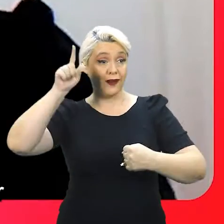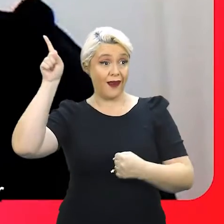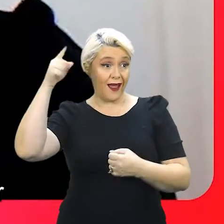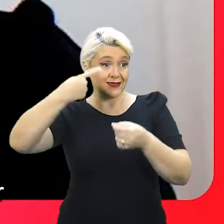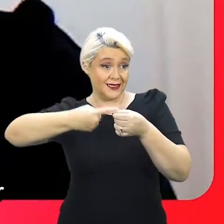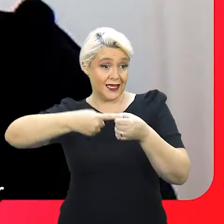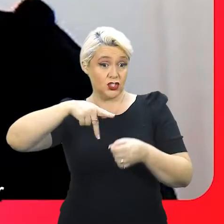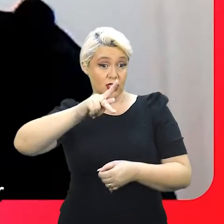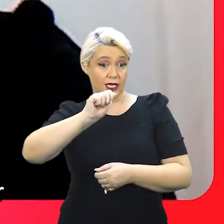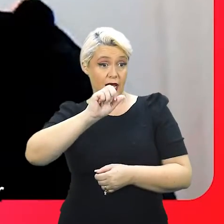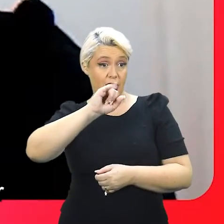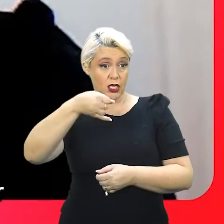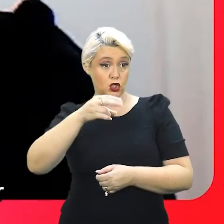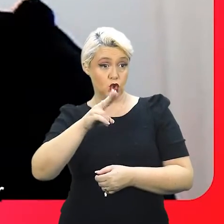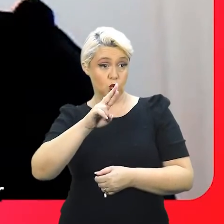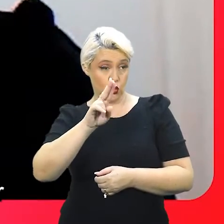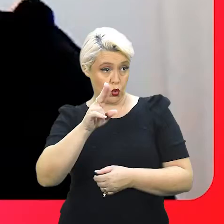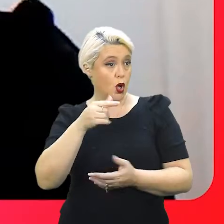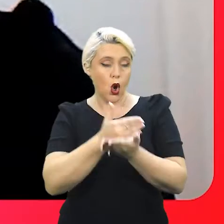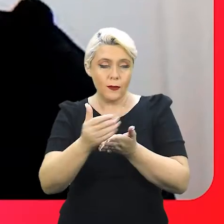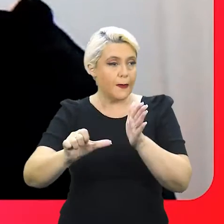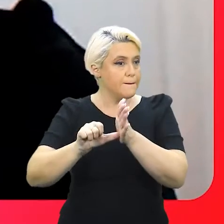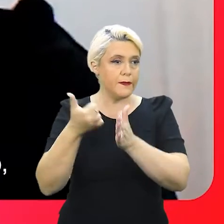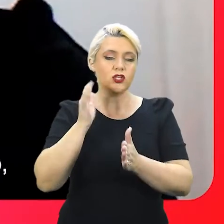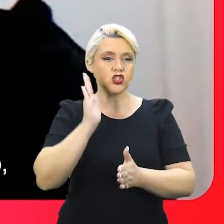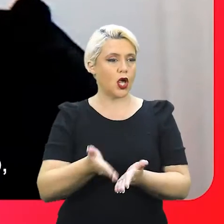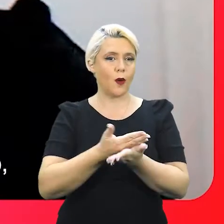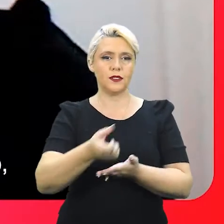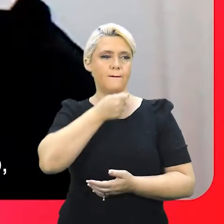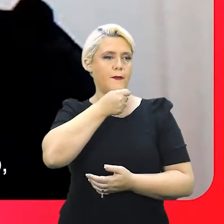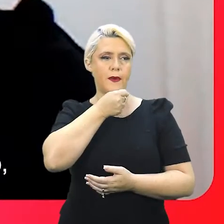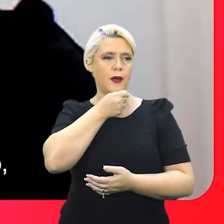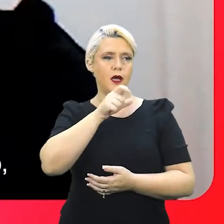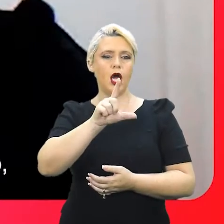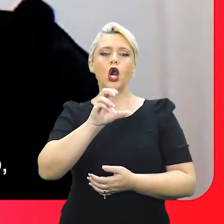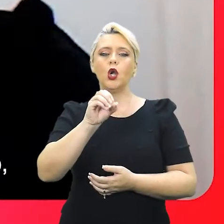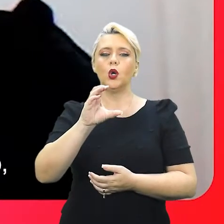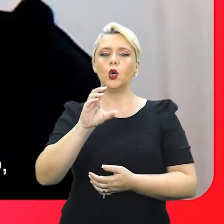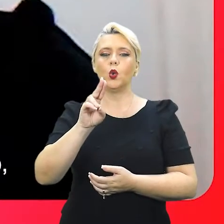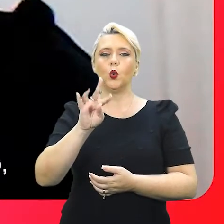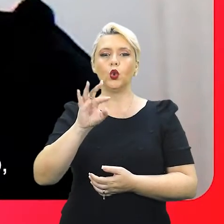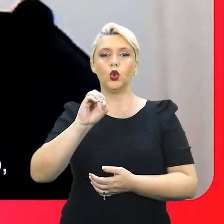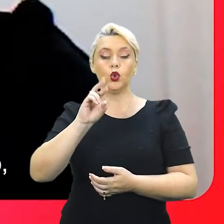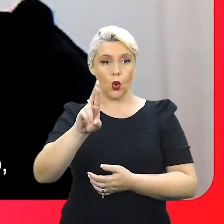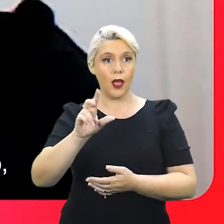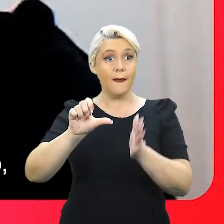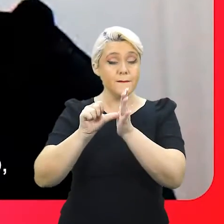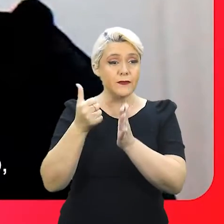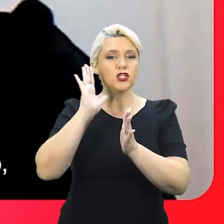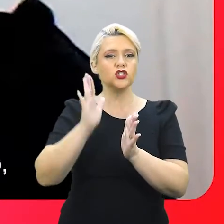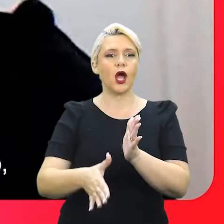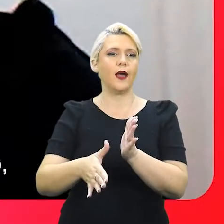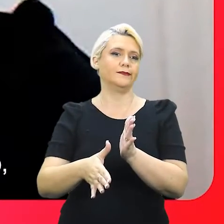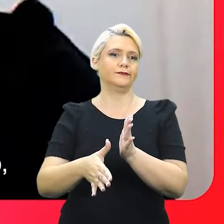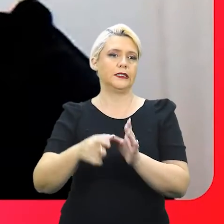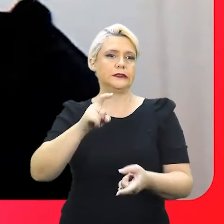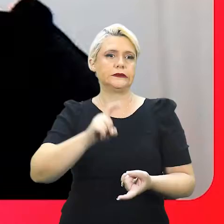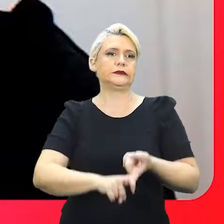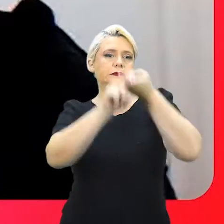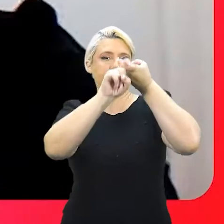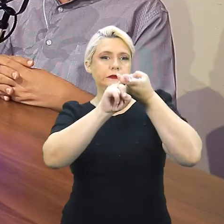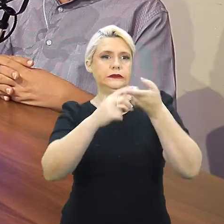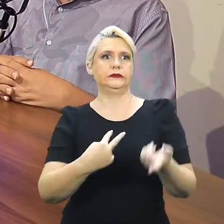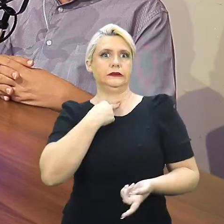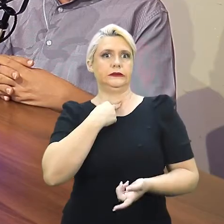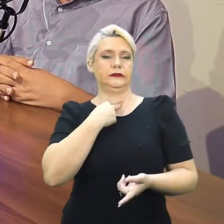já comecei no primeiro dia como locutor, e no primeiro dia eu já ganhei uma punição, fui suspenso por 15 dias, porque